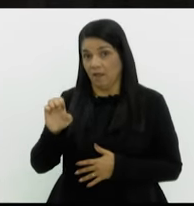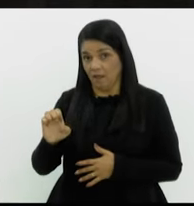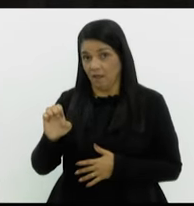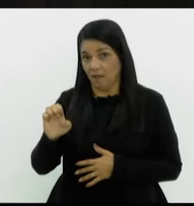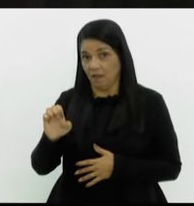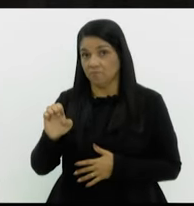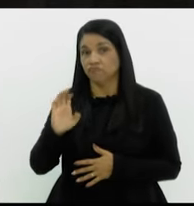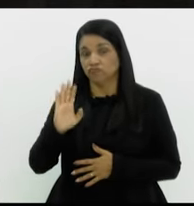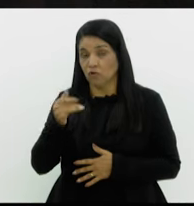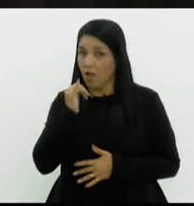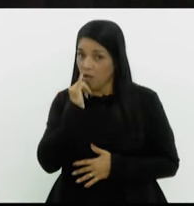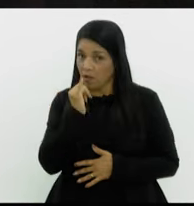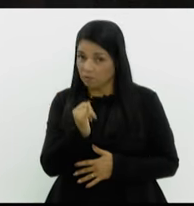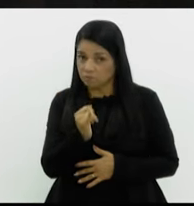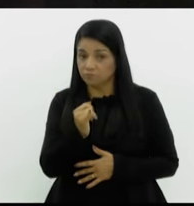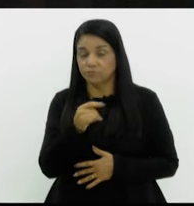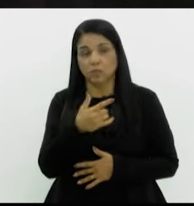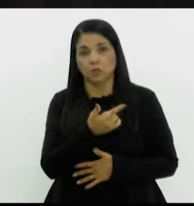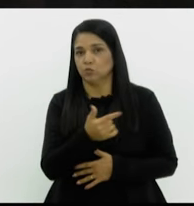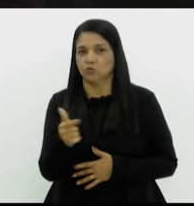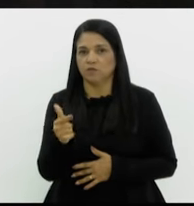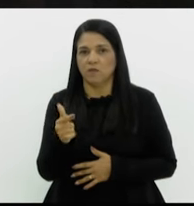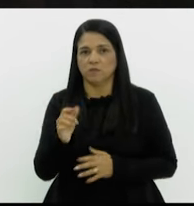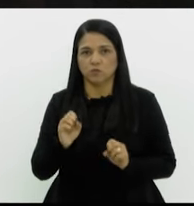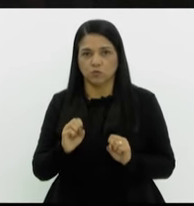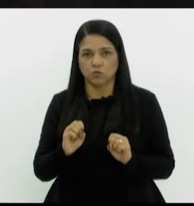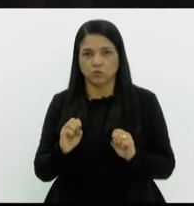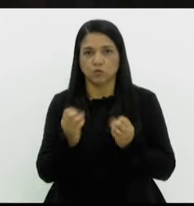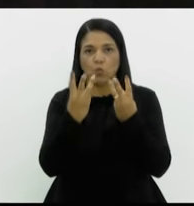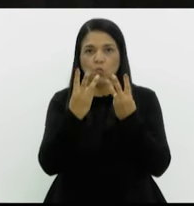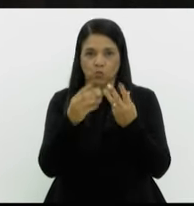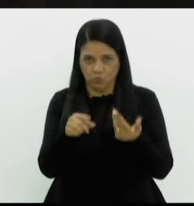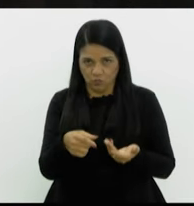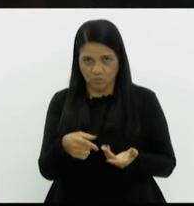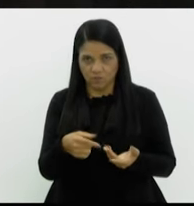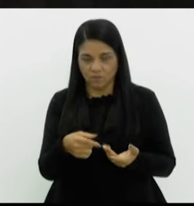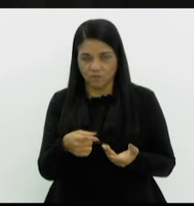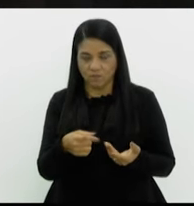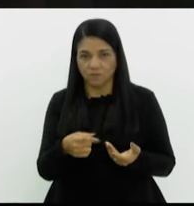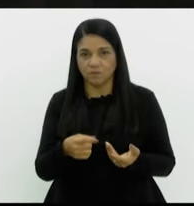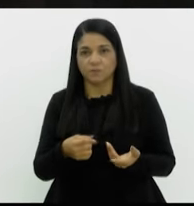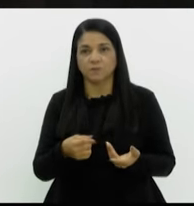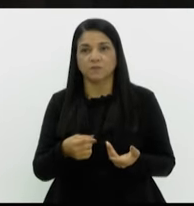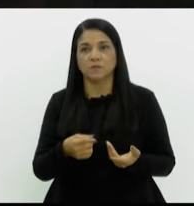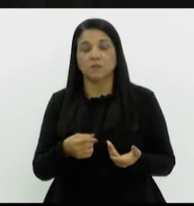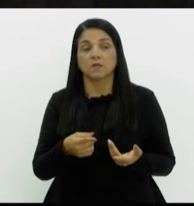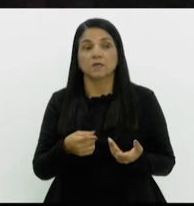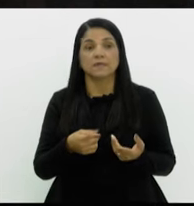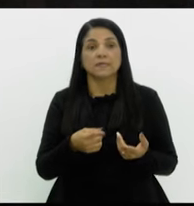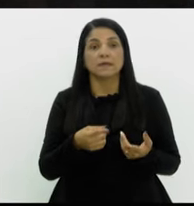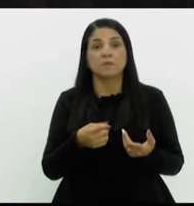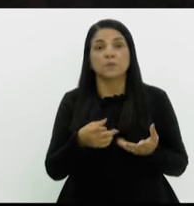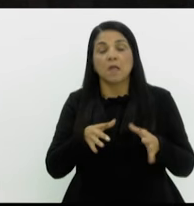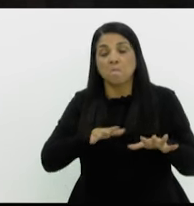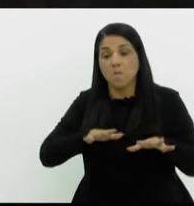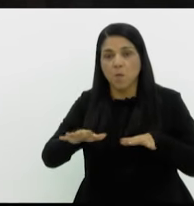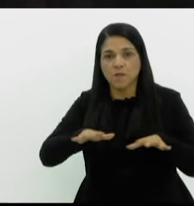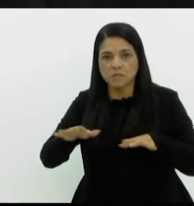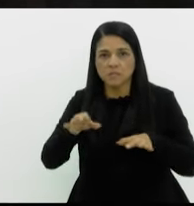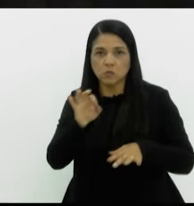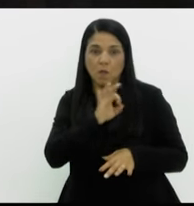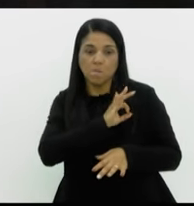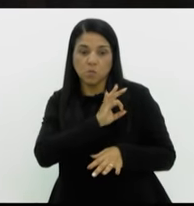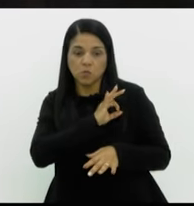para que não houvesse, né? Porque você tiraria todo o esquema de mobilização e